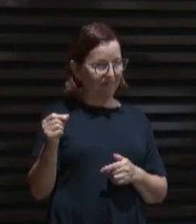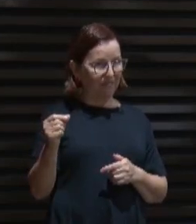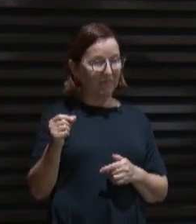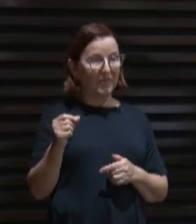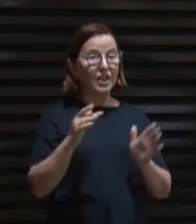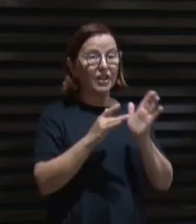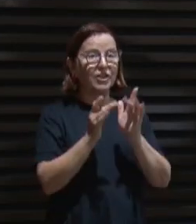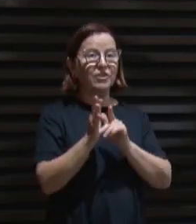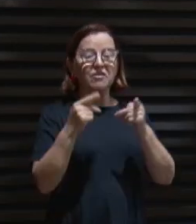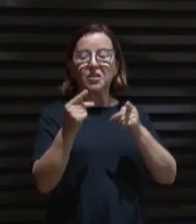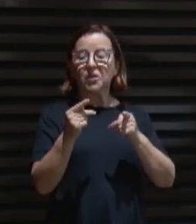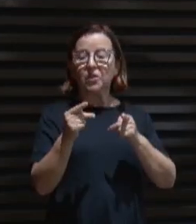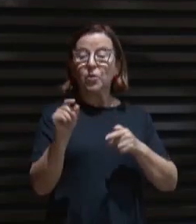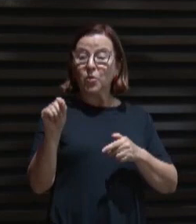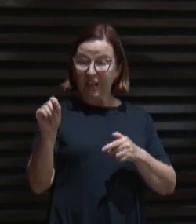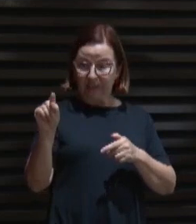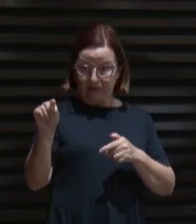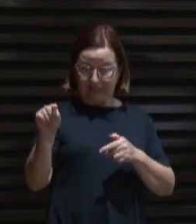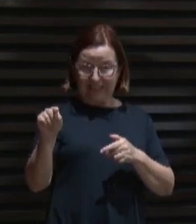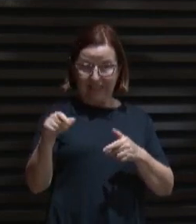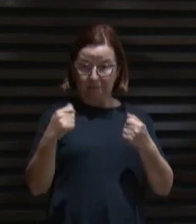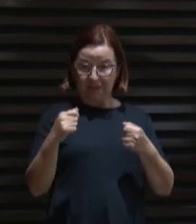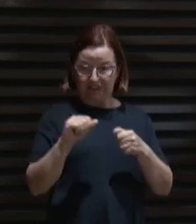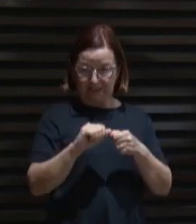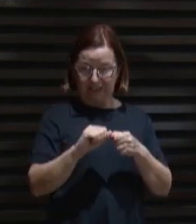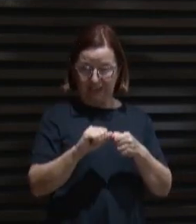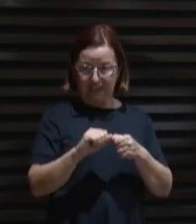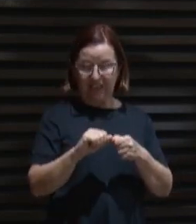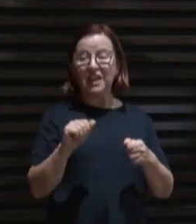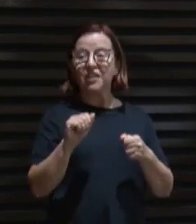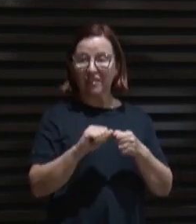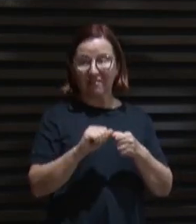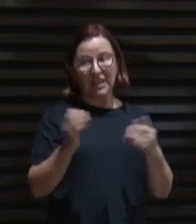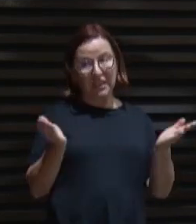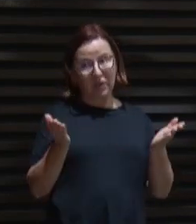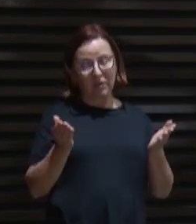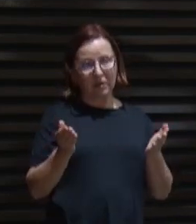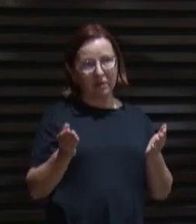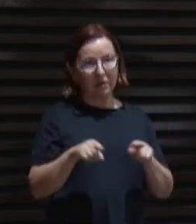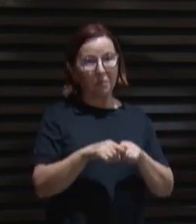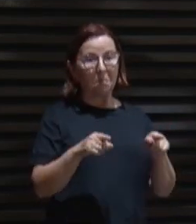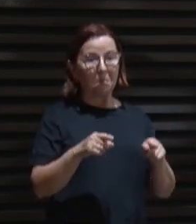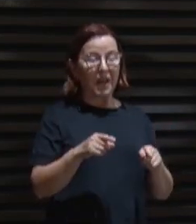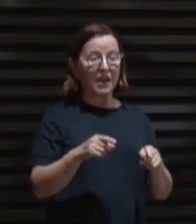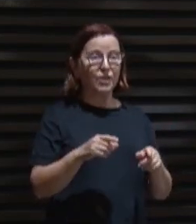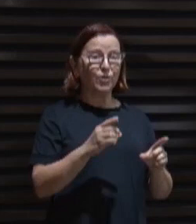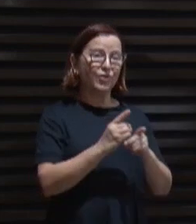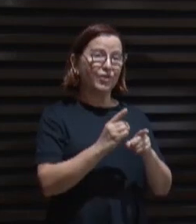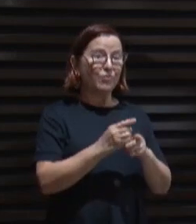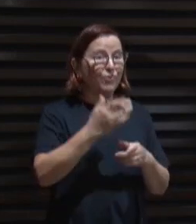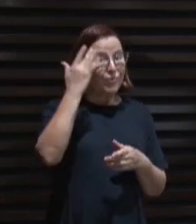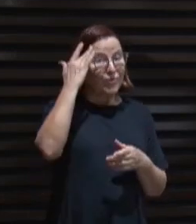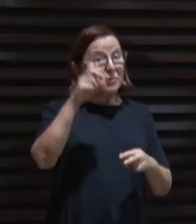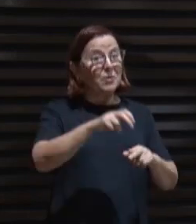faze-os agora. E ele saiu e os discípulos não sabiam por que ele tinha saído. Achavam